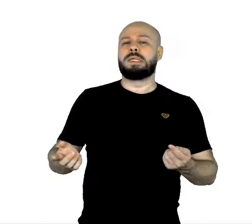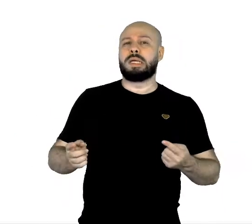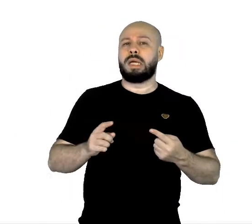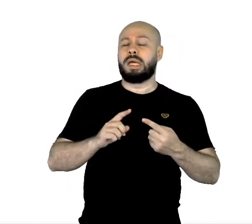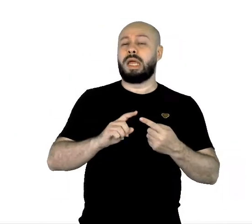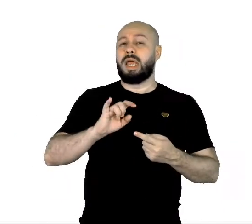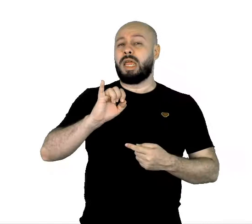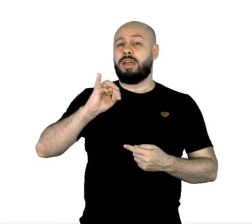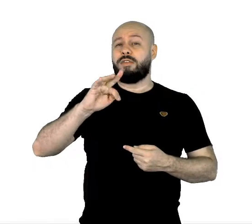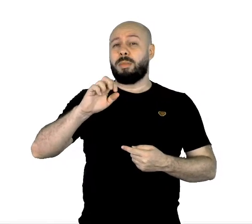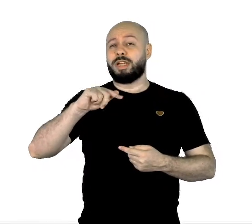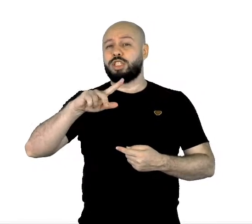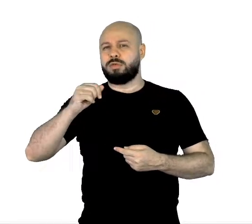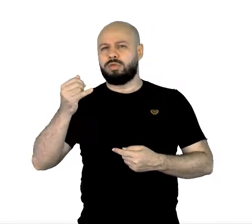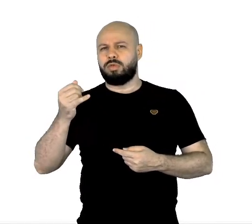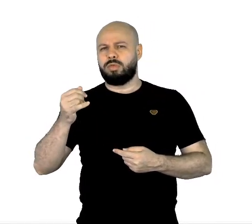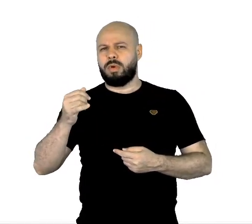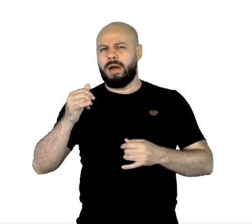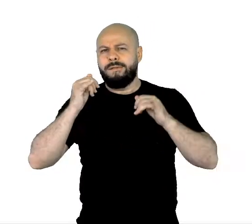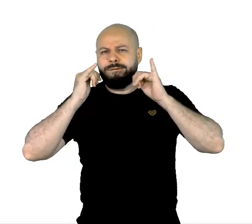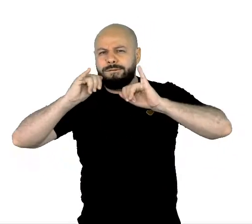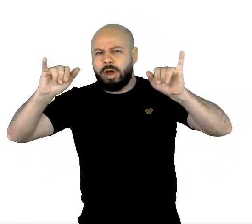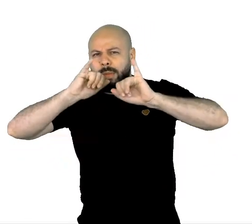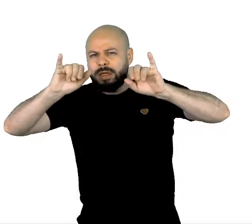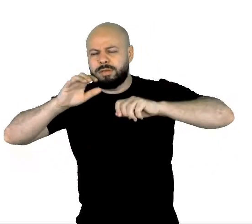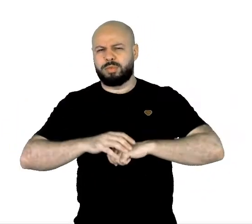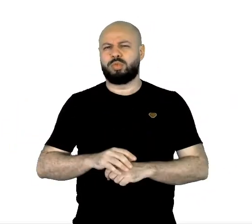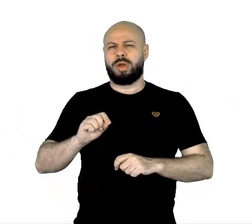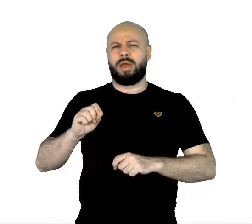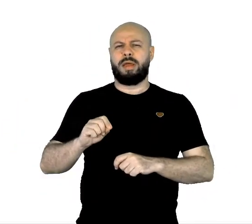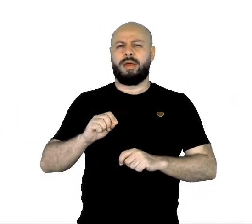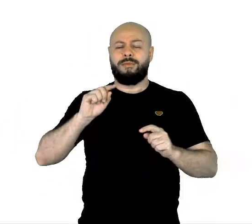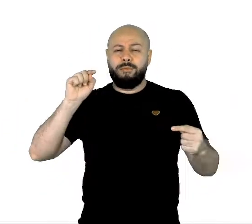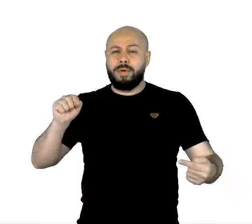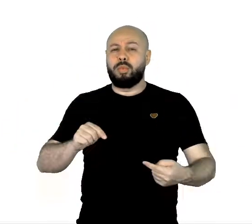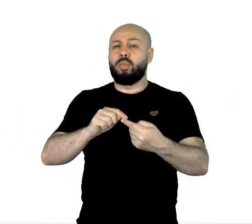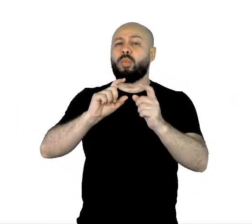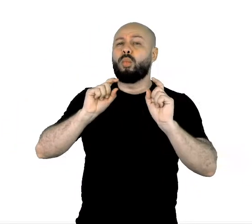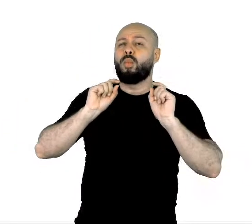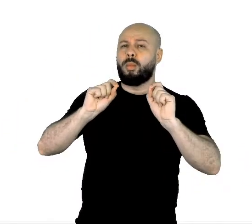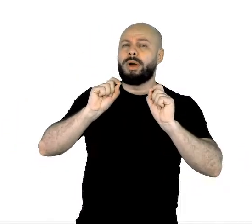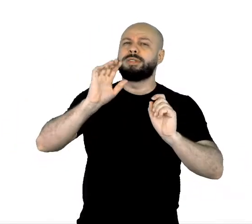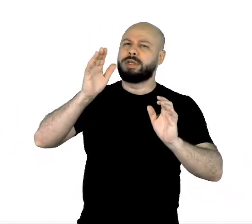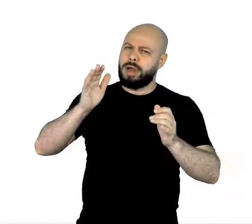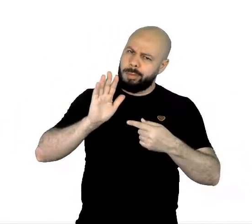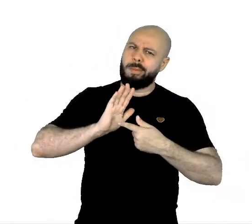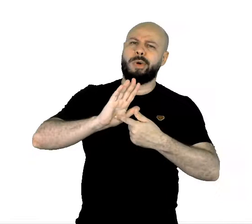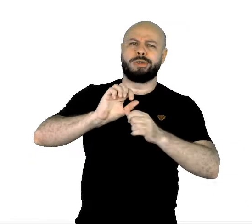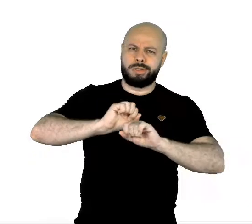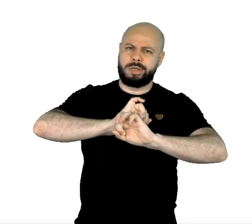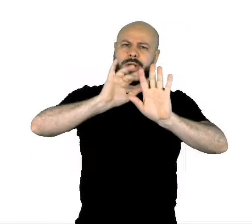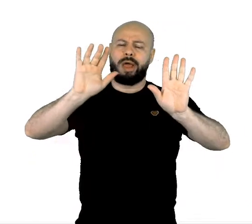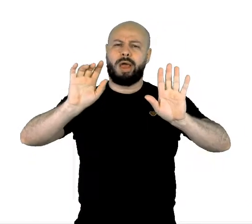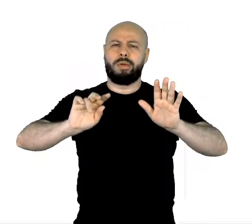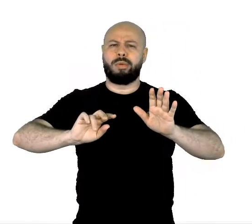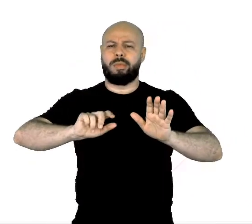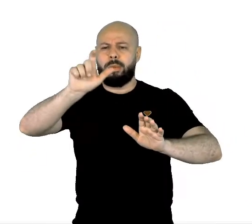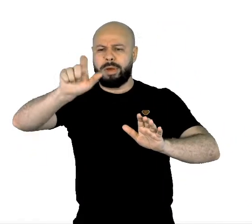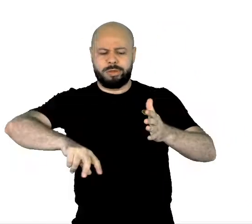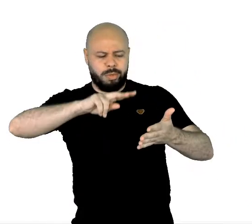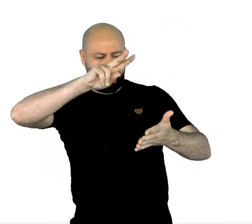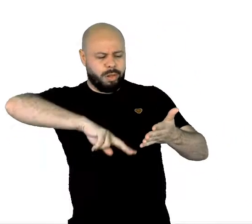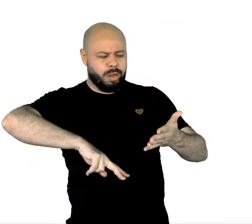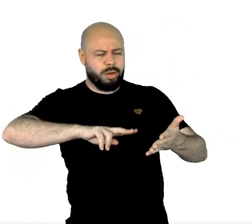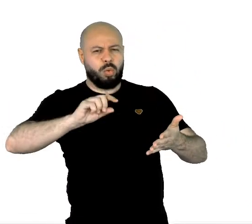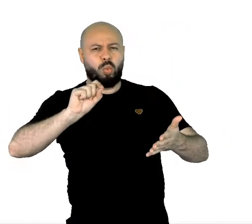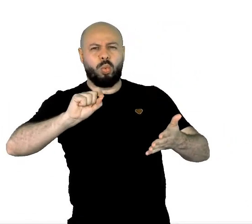do resumo informativo? Tem a finalidade, como o próprio nome diz, já indica, deixar o leitor informado acerca